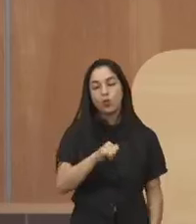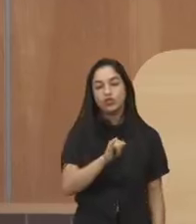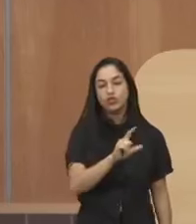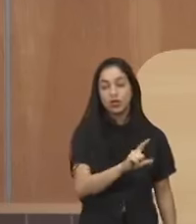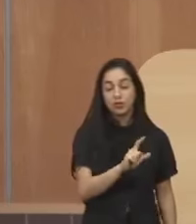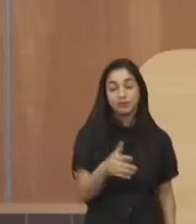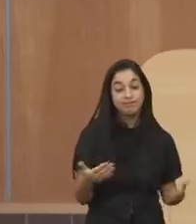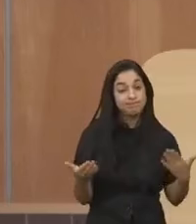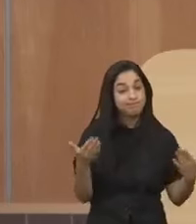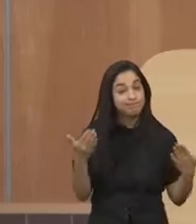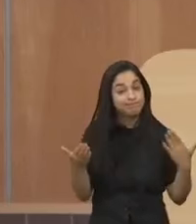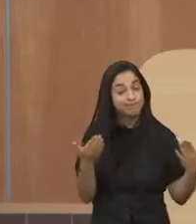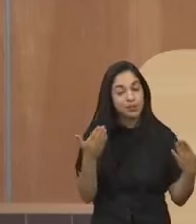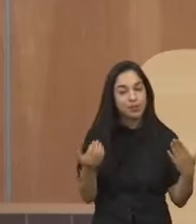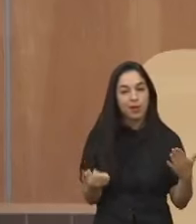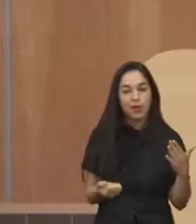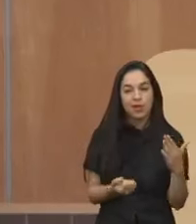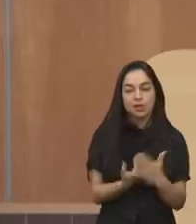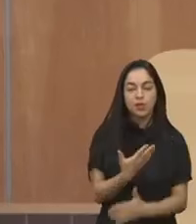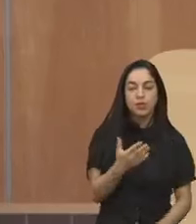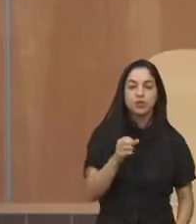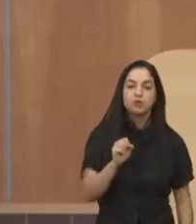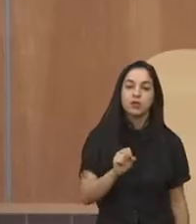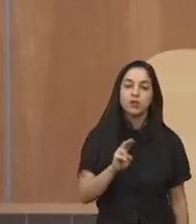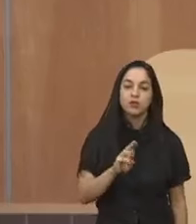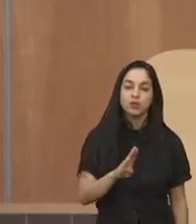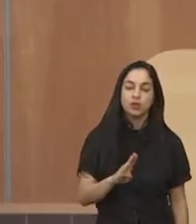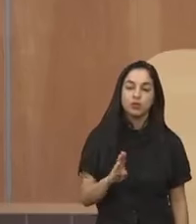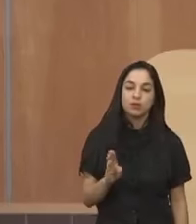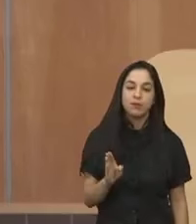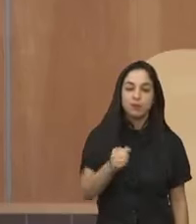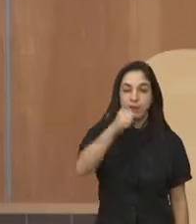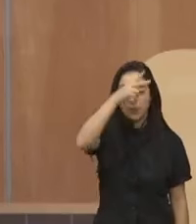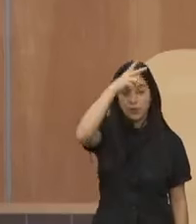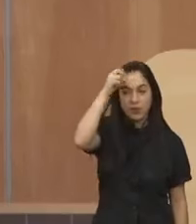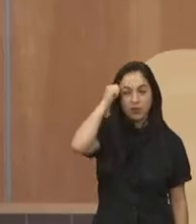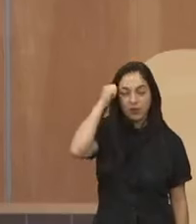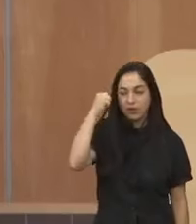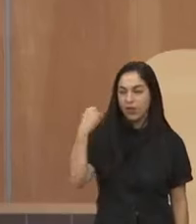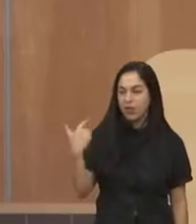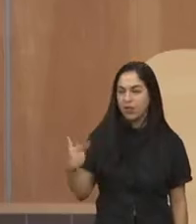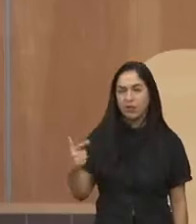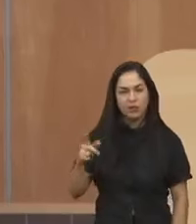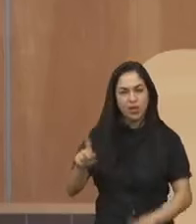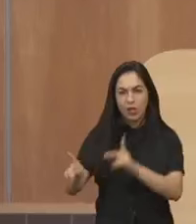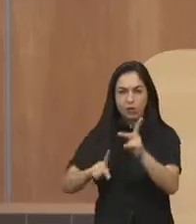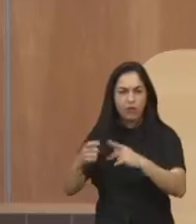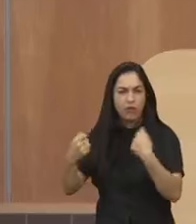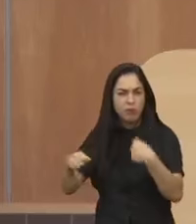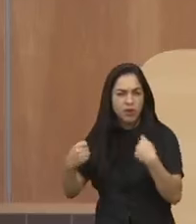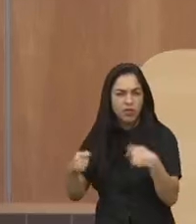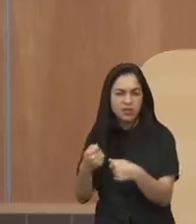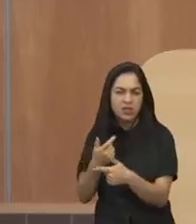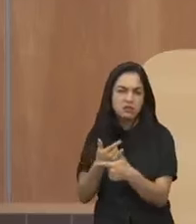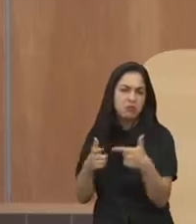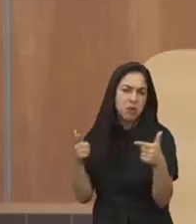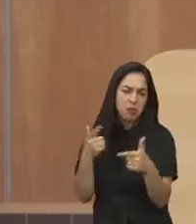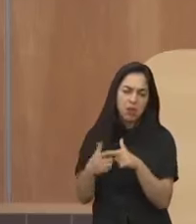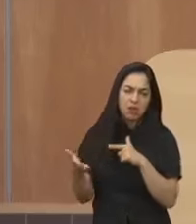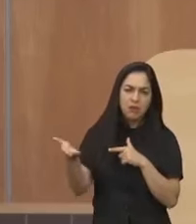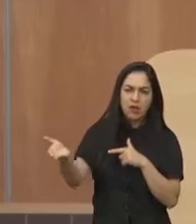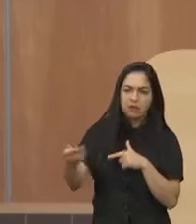criação de uma subprefeitura nessa região, sem que exista uma demanda real da população, sem que exista uma